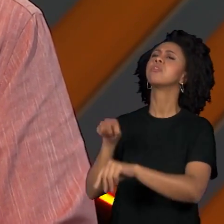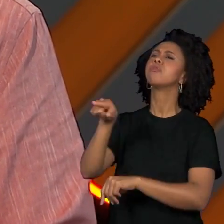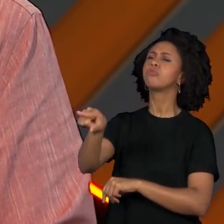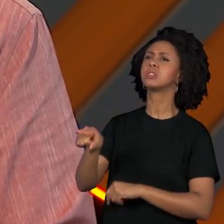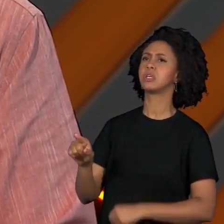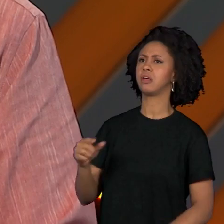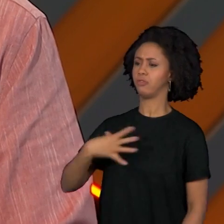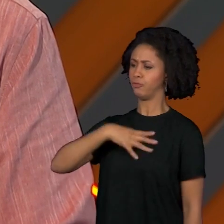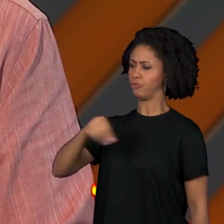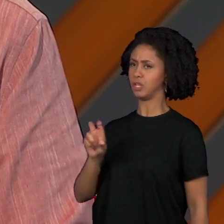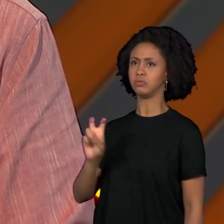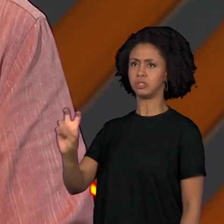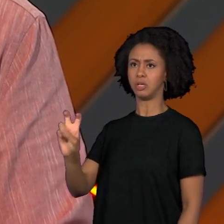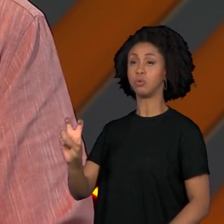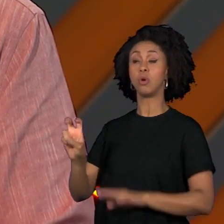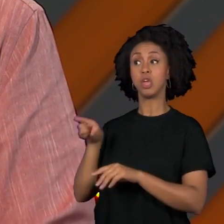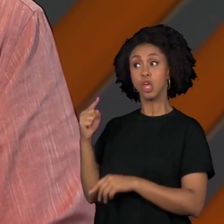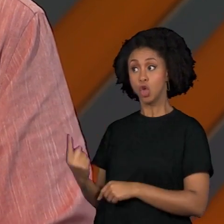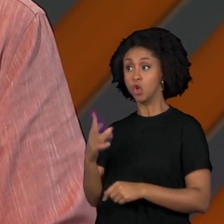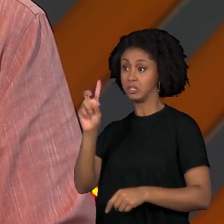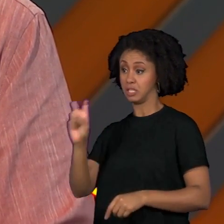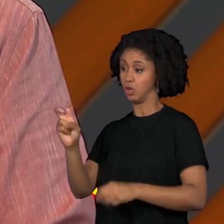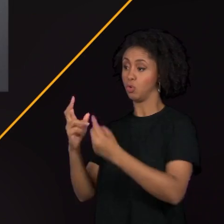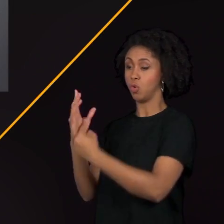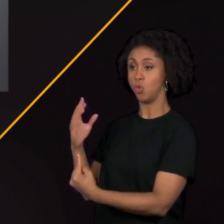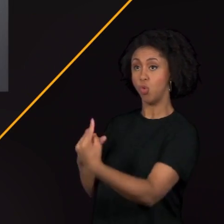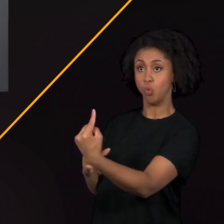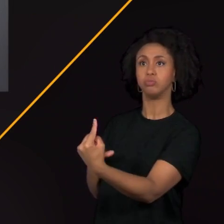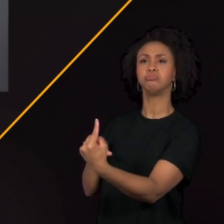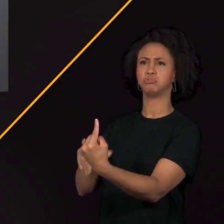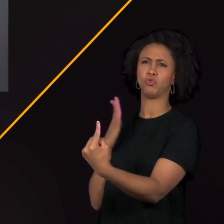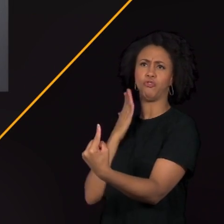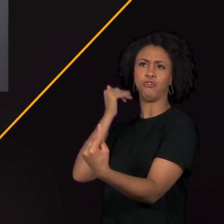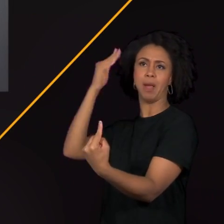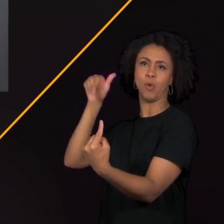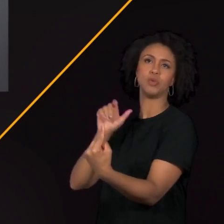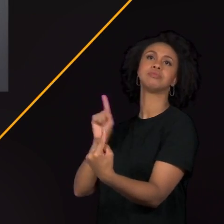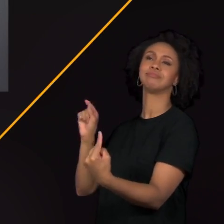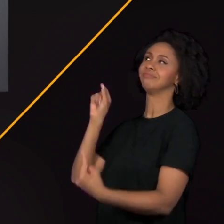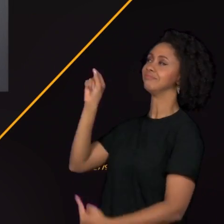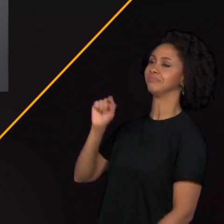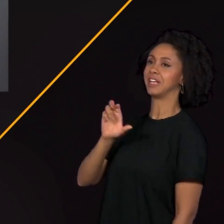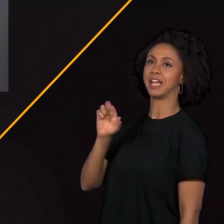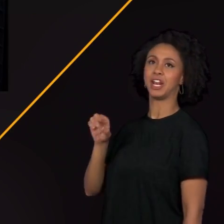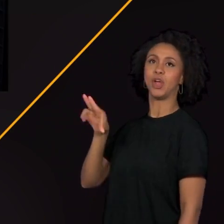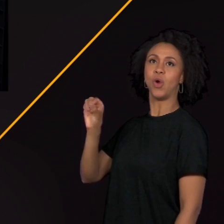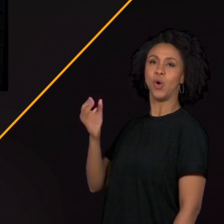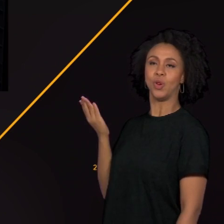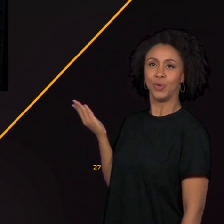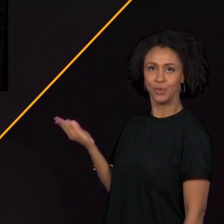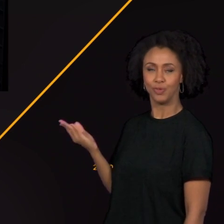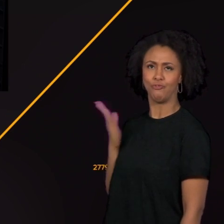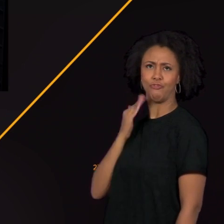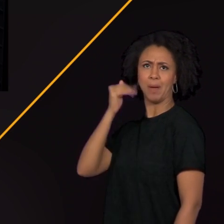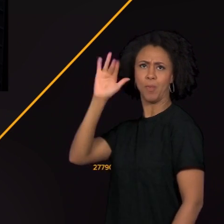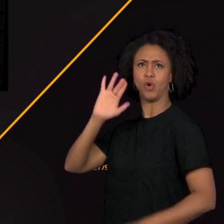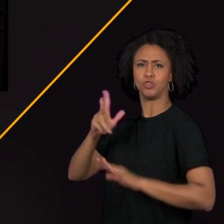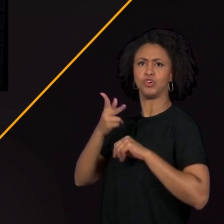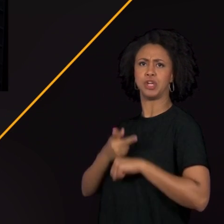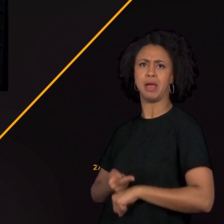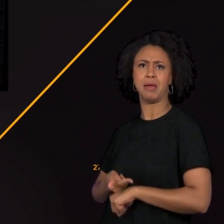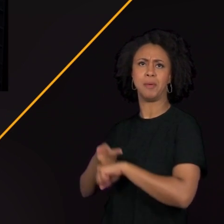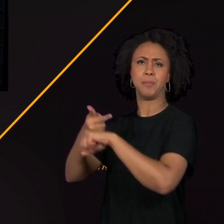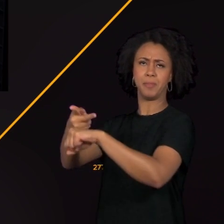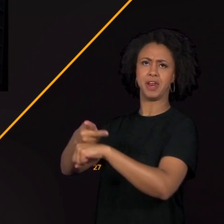e um Sim. deles é músico de sucesso, o Criolo, que é cantor, compositor e que já foi indicado ao Grammy